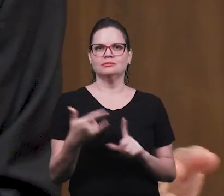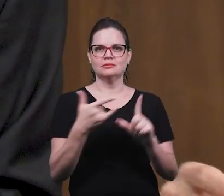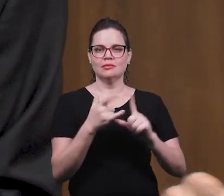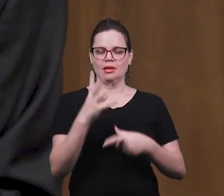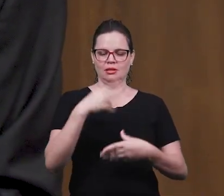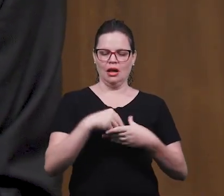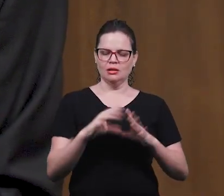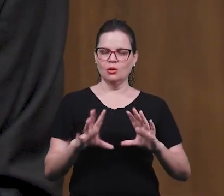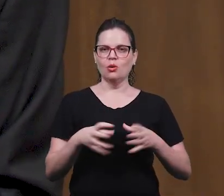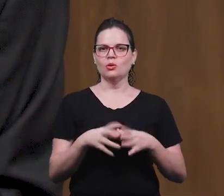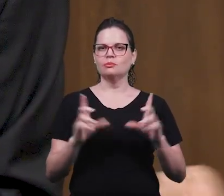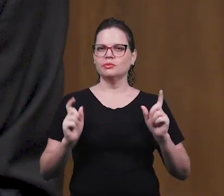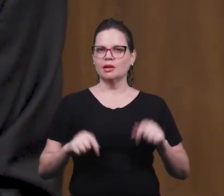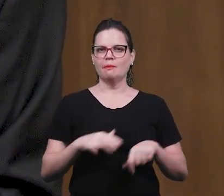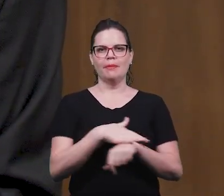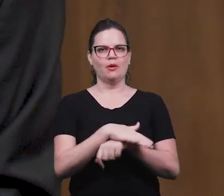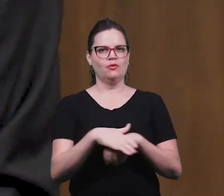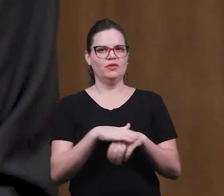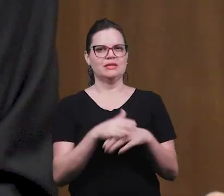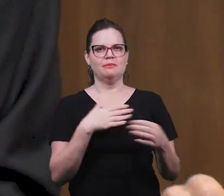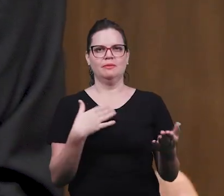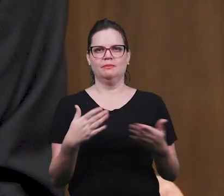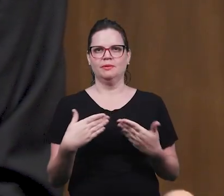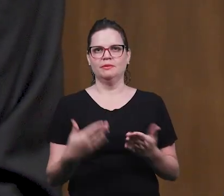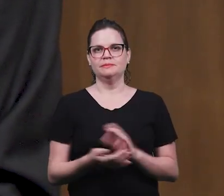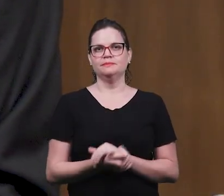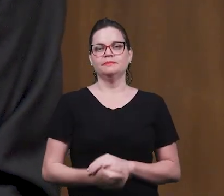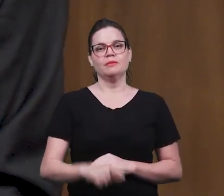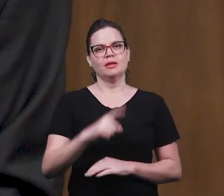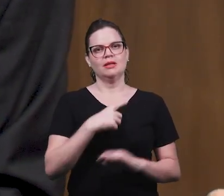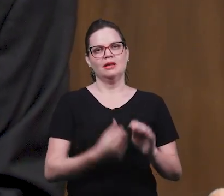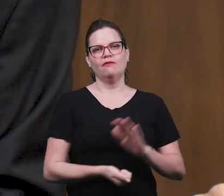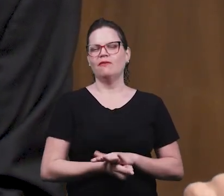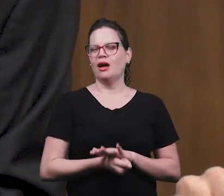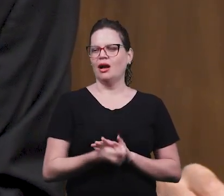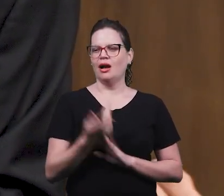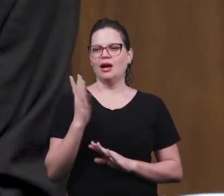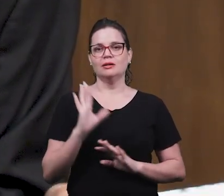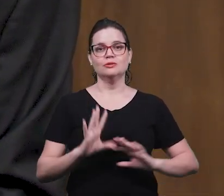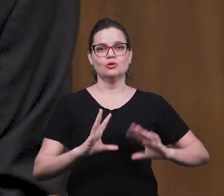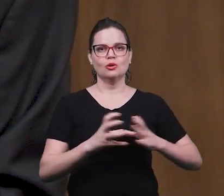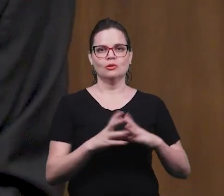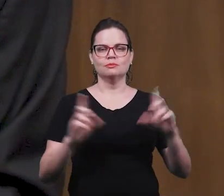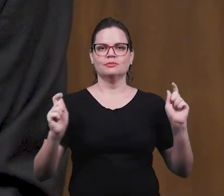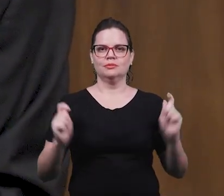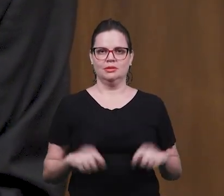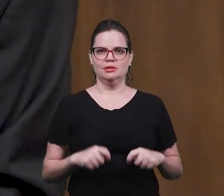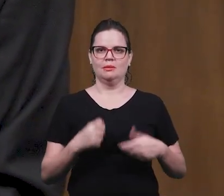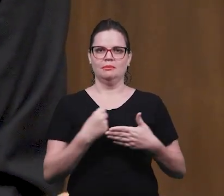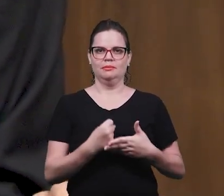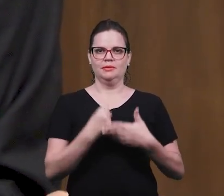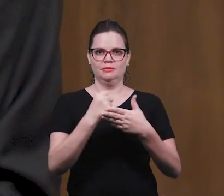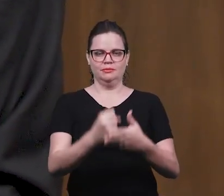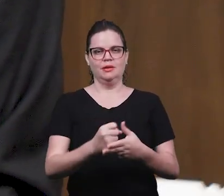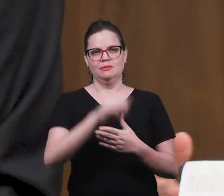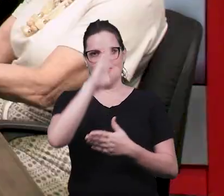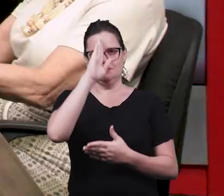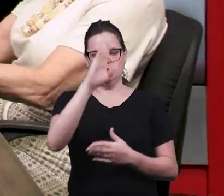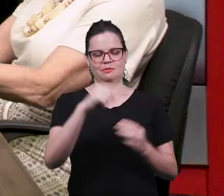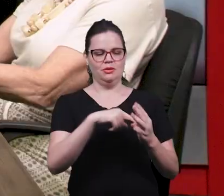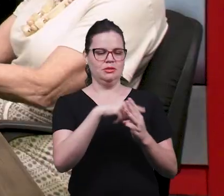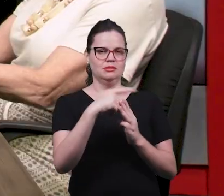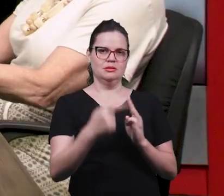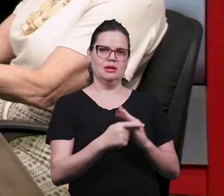num grupo de assistência. Então, tem vários grupos de assistência dando assistência a essas pessoas dessas 3 comunidades.